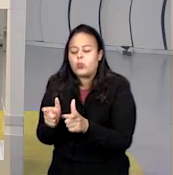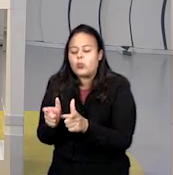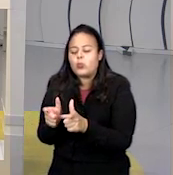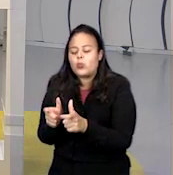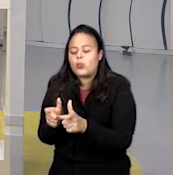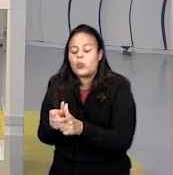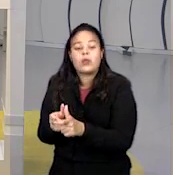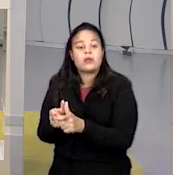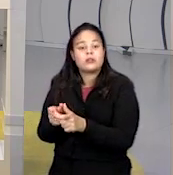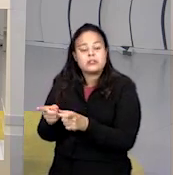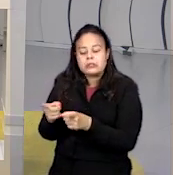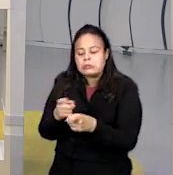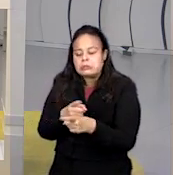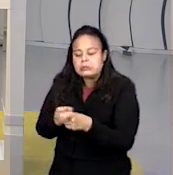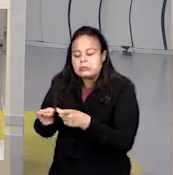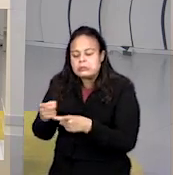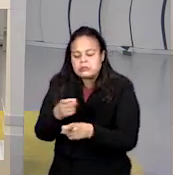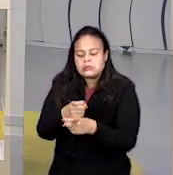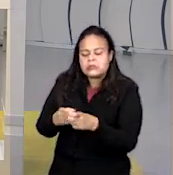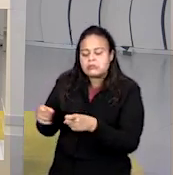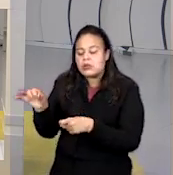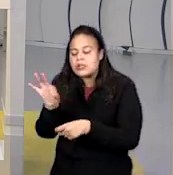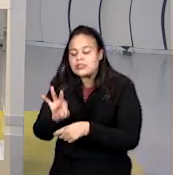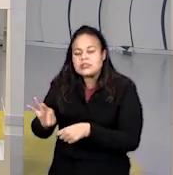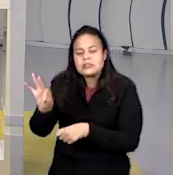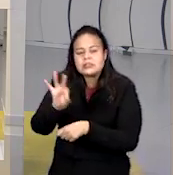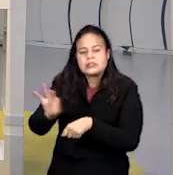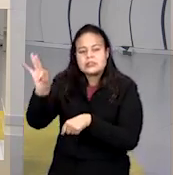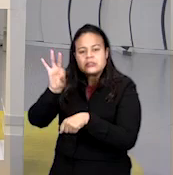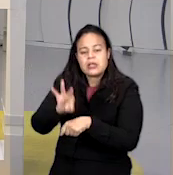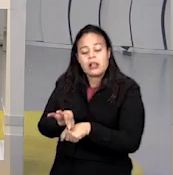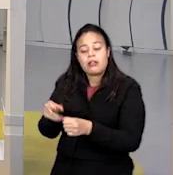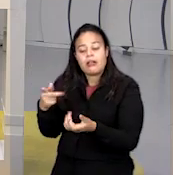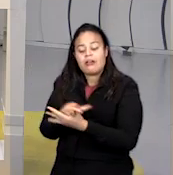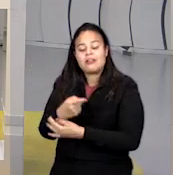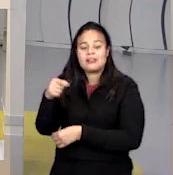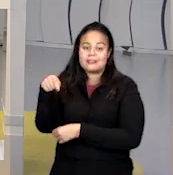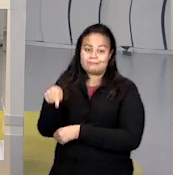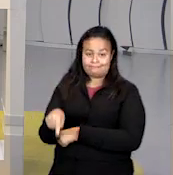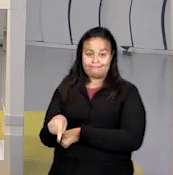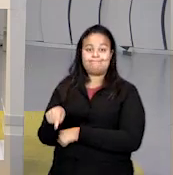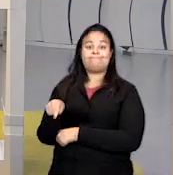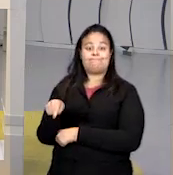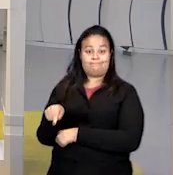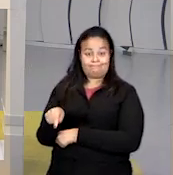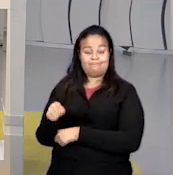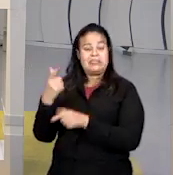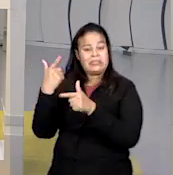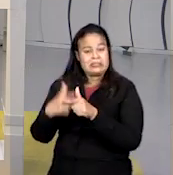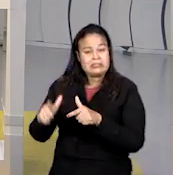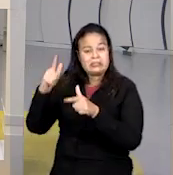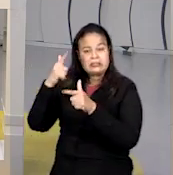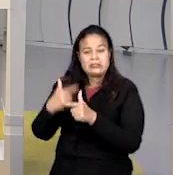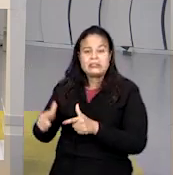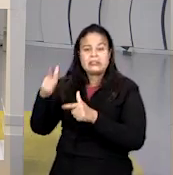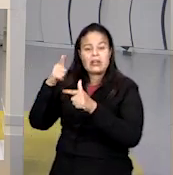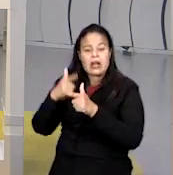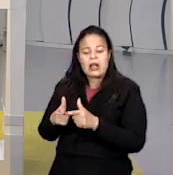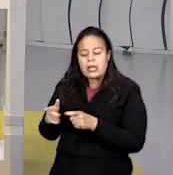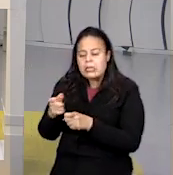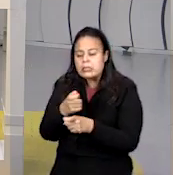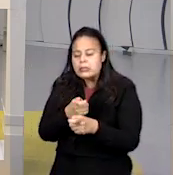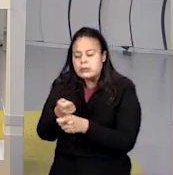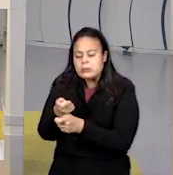eliminando insetos que naturalmente ocorrem ali no solo. Então, eles não afetam somente as pragas,